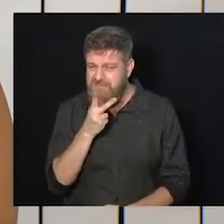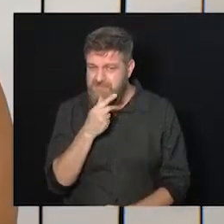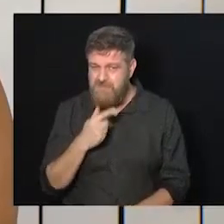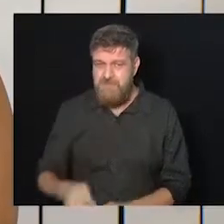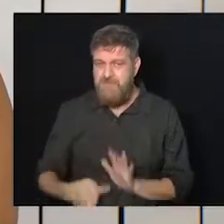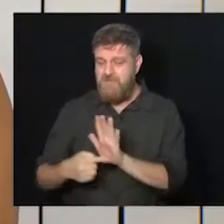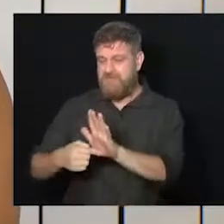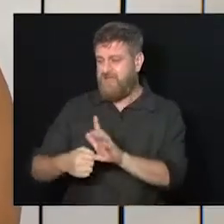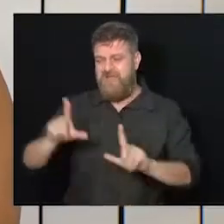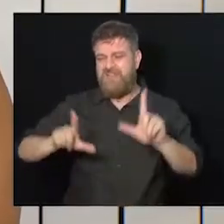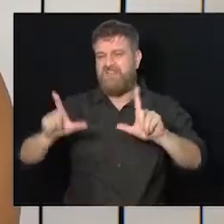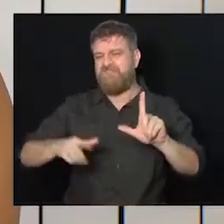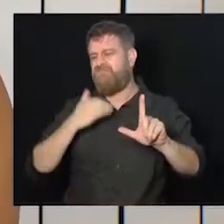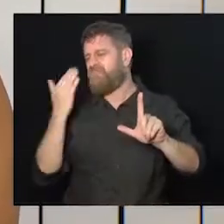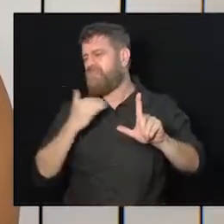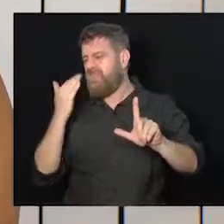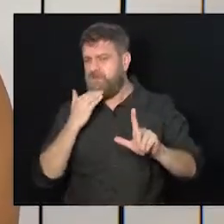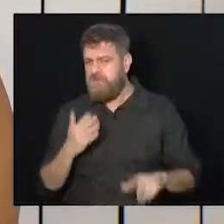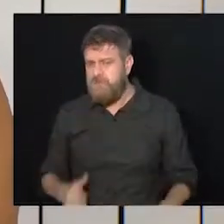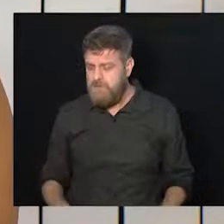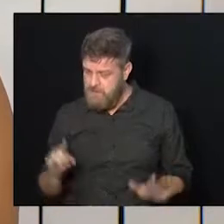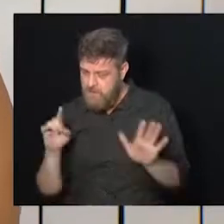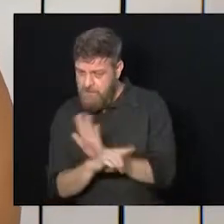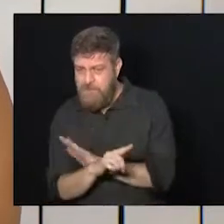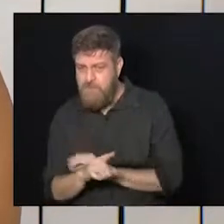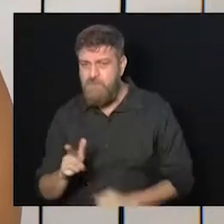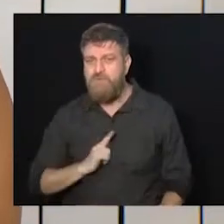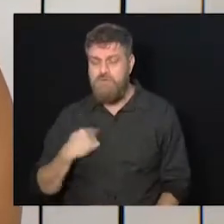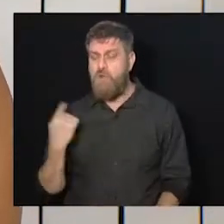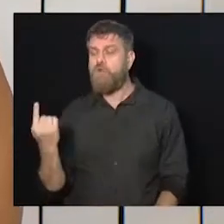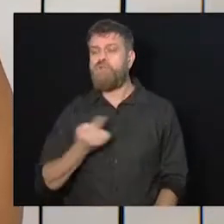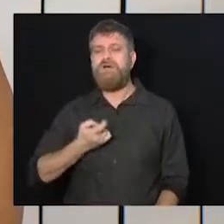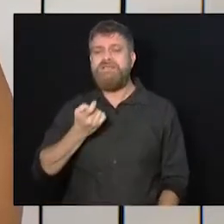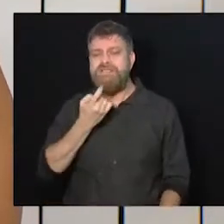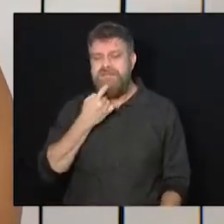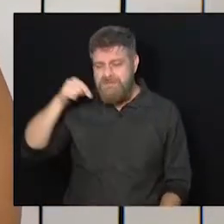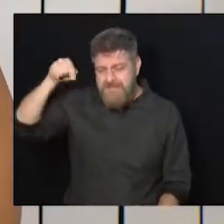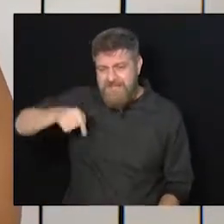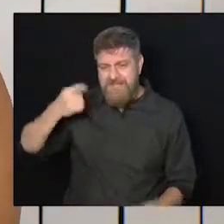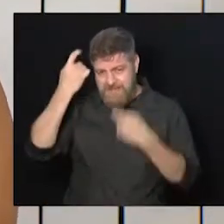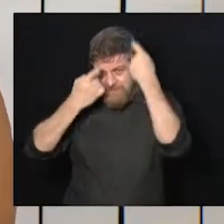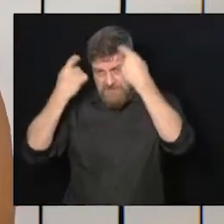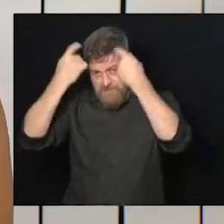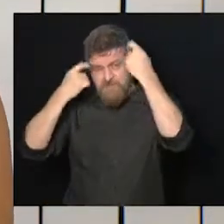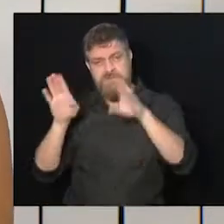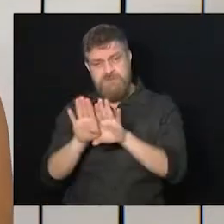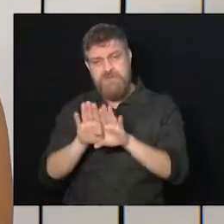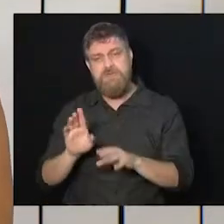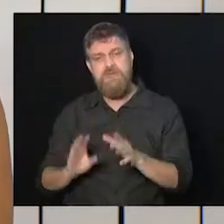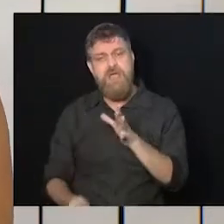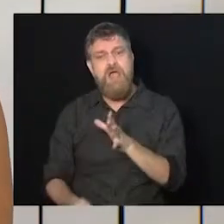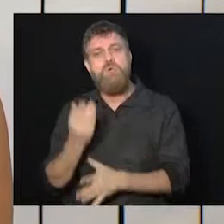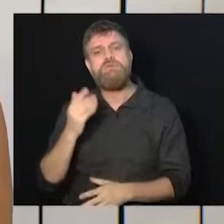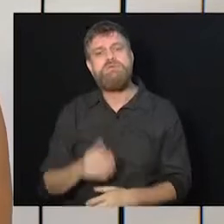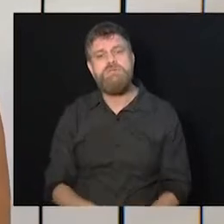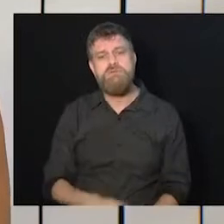mídia. Queria que vocês falassem a questão um pouco mais próxima de nós. Essa preocupação, às vezes, também nós tivemos na